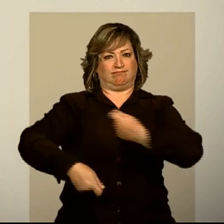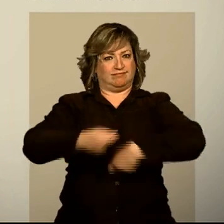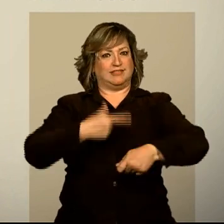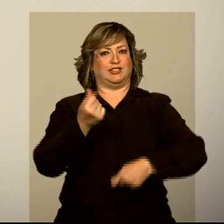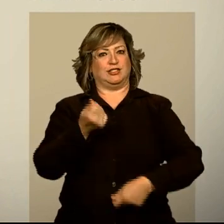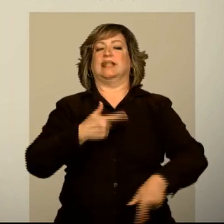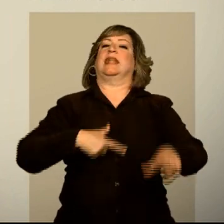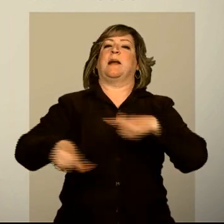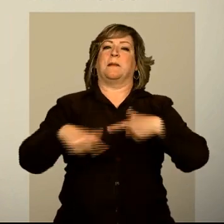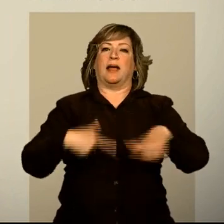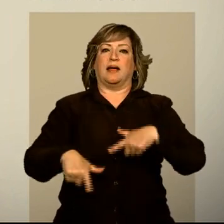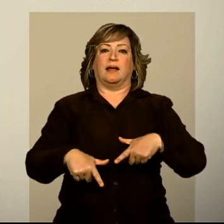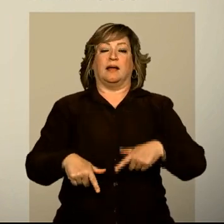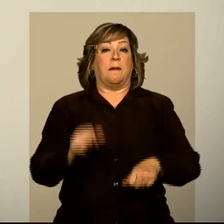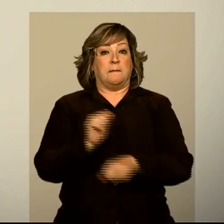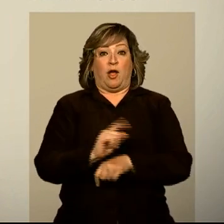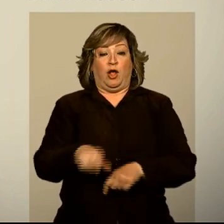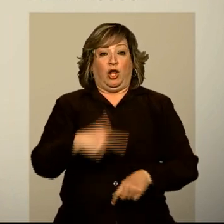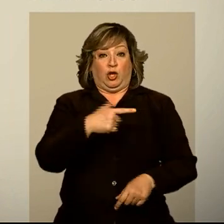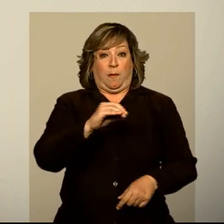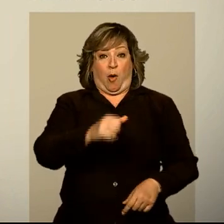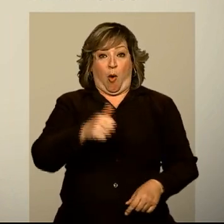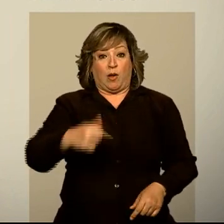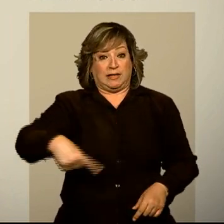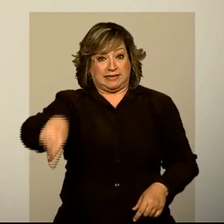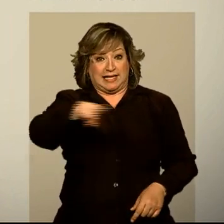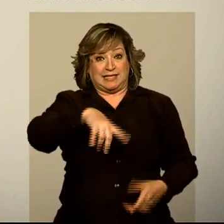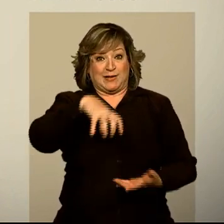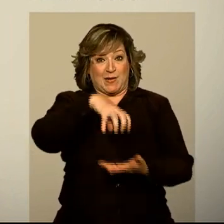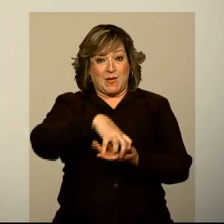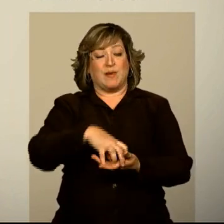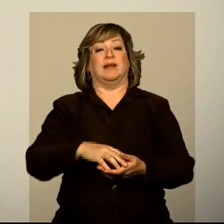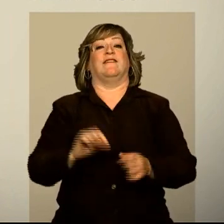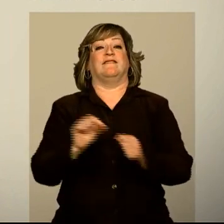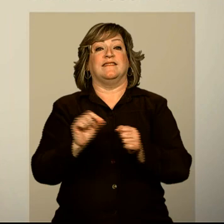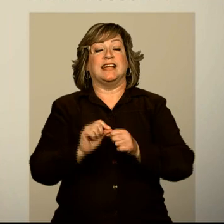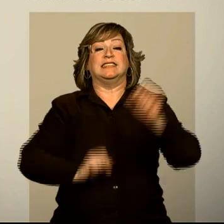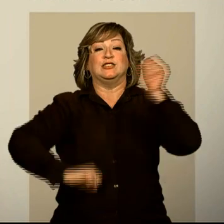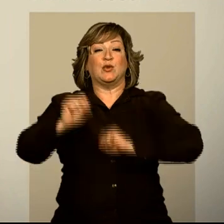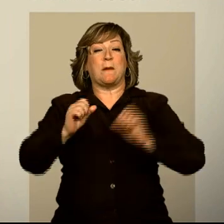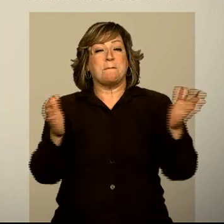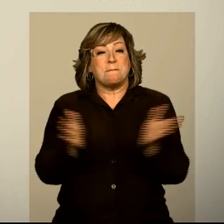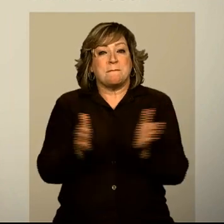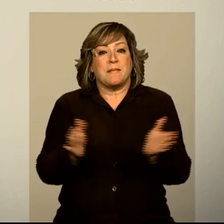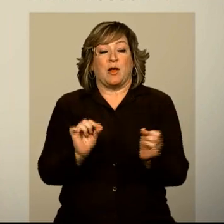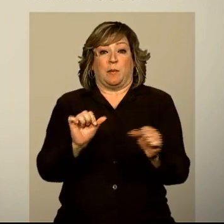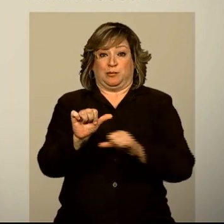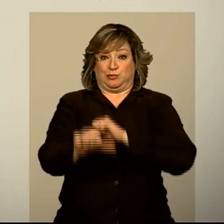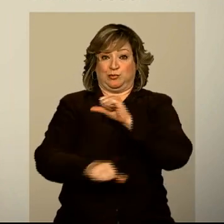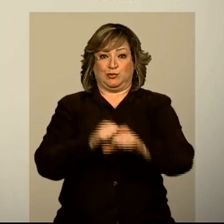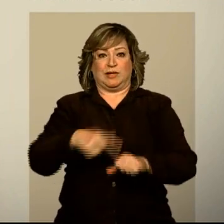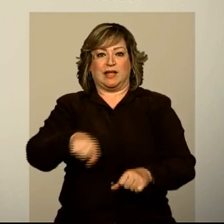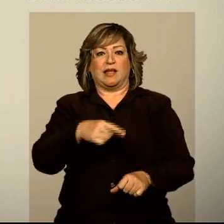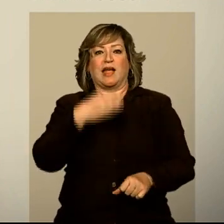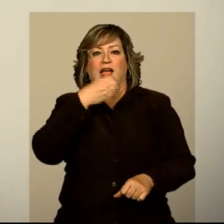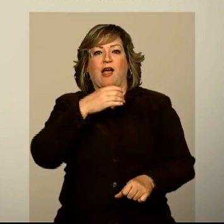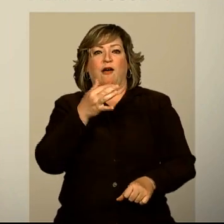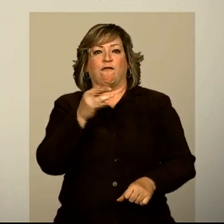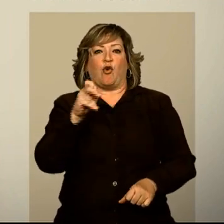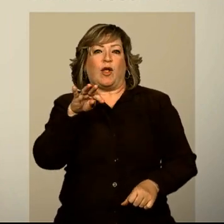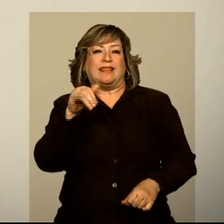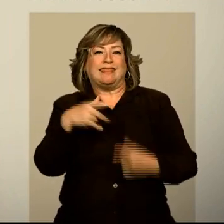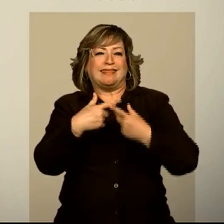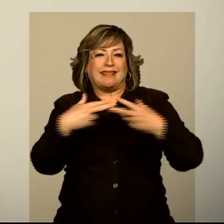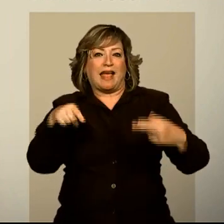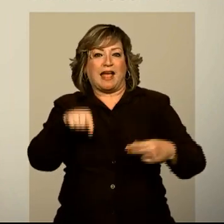e não parou aí não em 2011 os ribeirinhos montar uma pequena indústria para transformar a fruta em